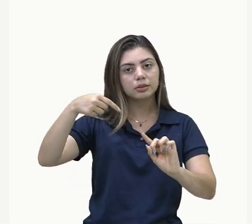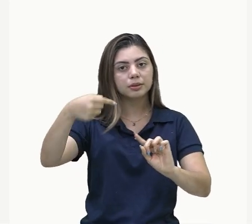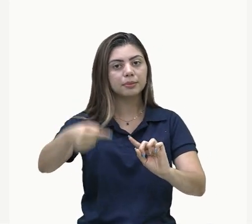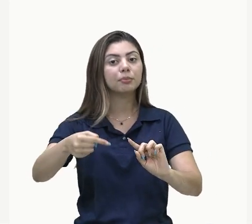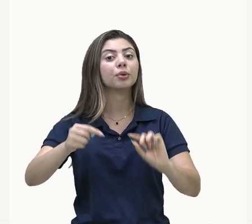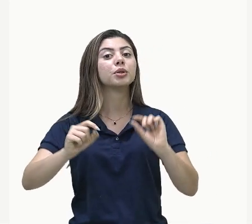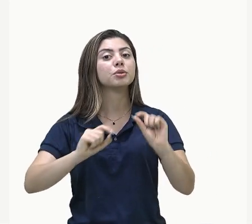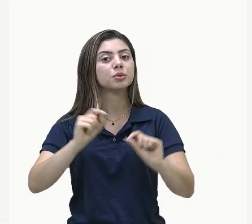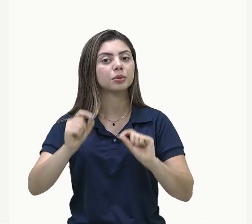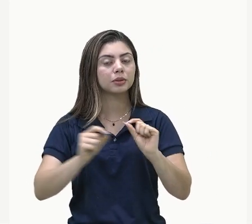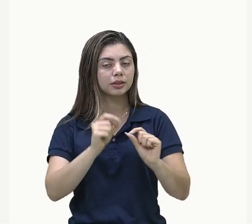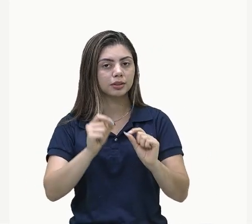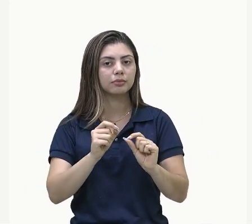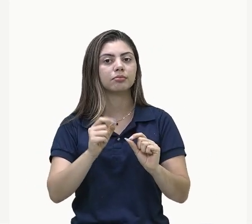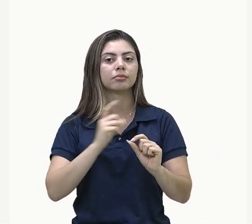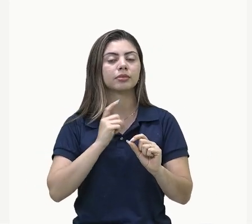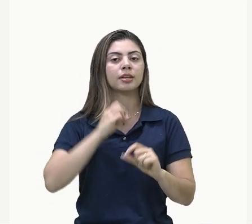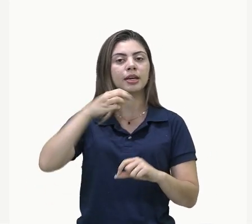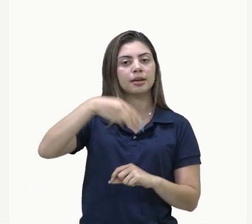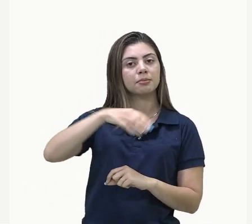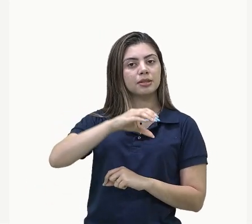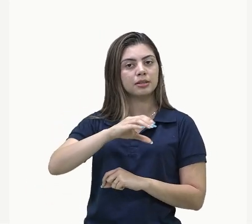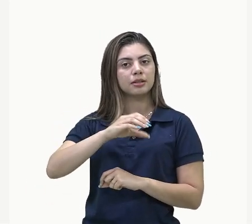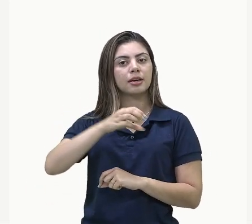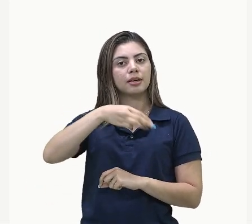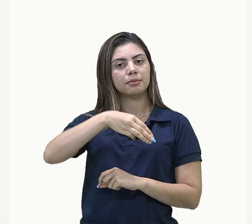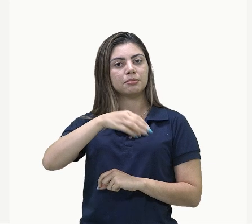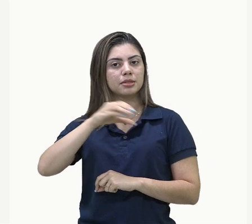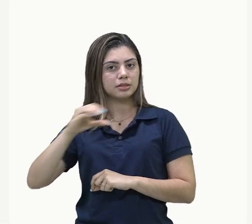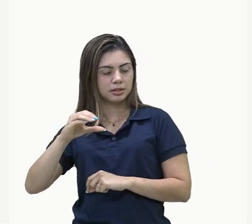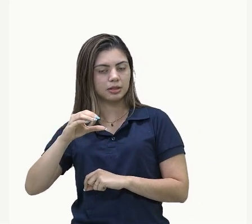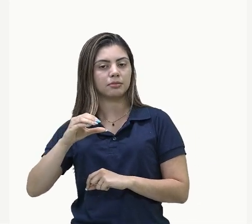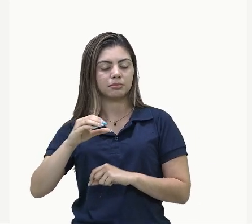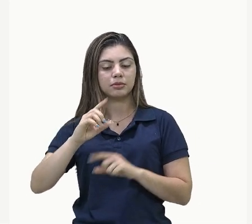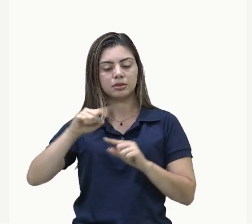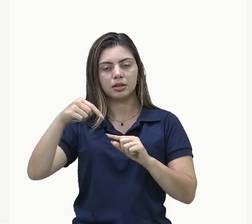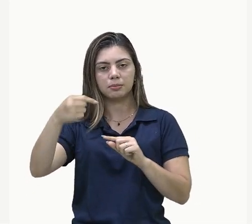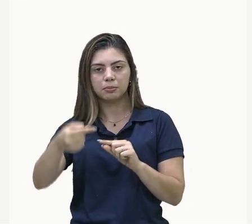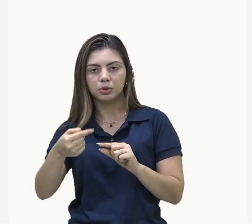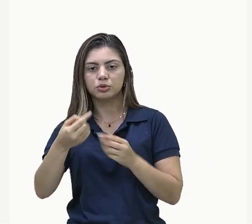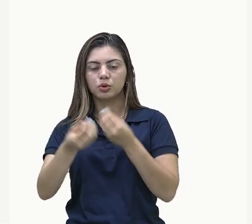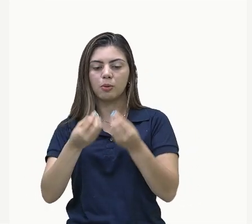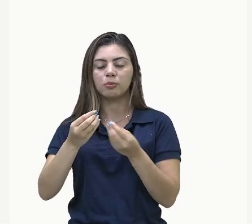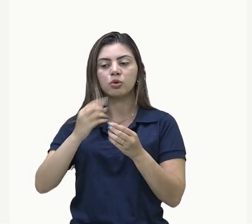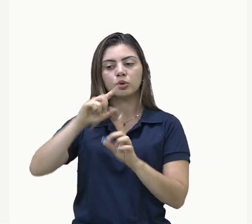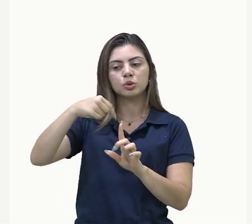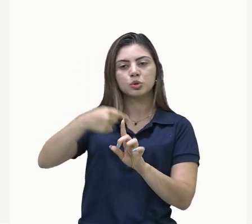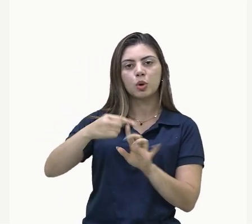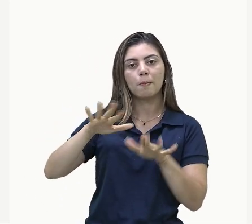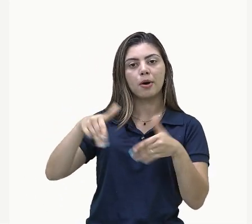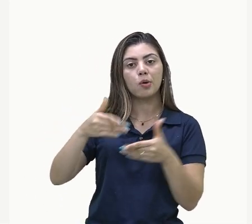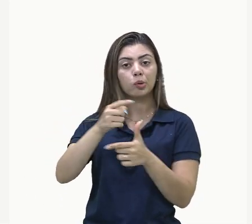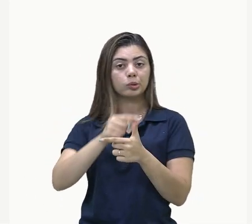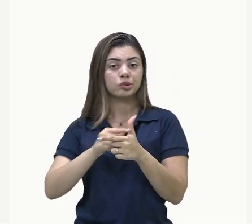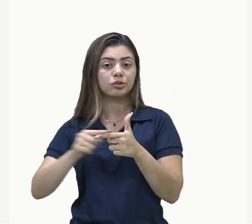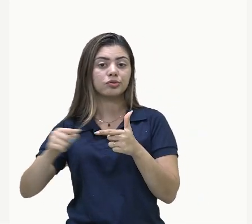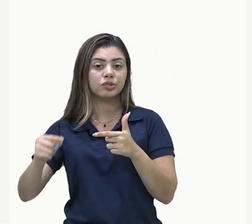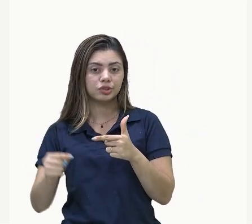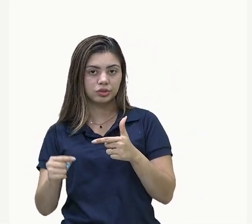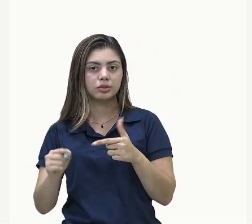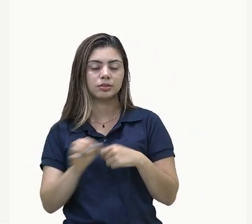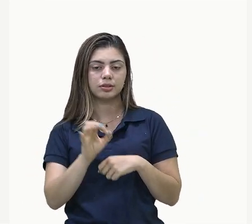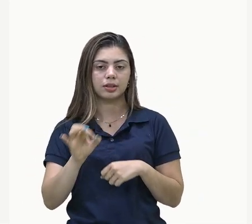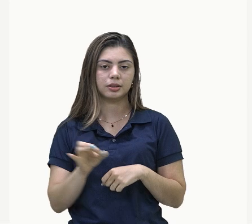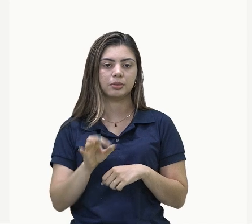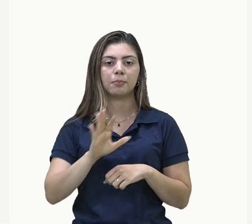um denominador comum, você teria que somar ou dividir a série. Então, nesse caso aí, eu